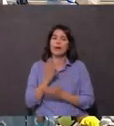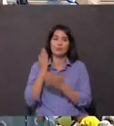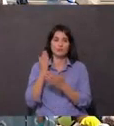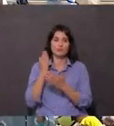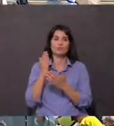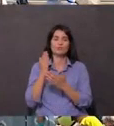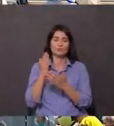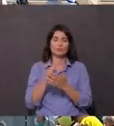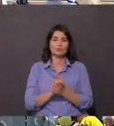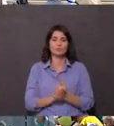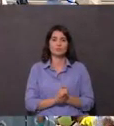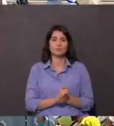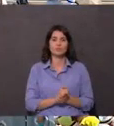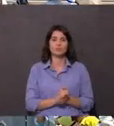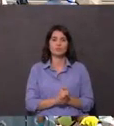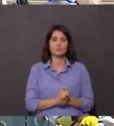Santíssimo Sacramento.